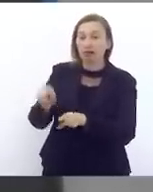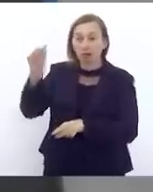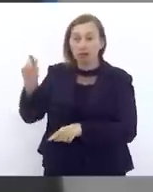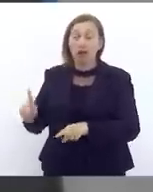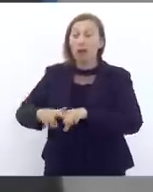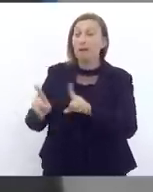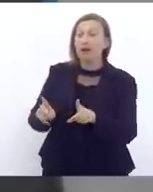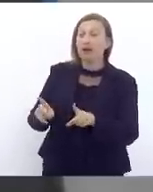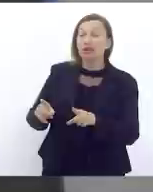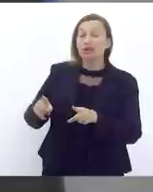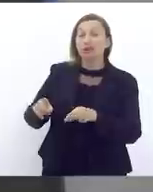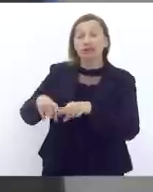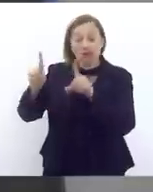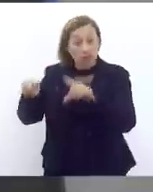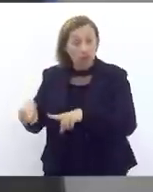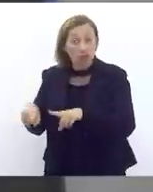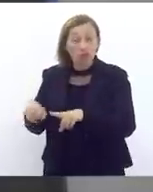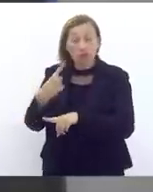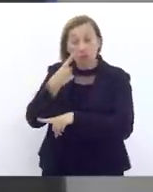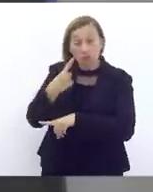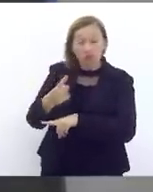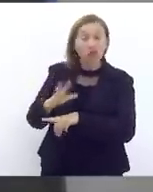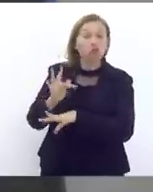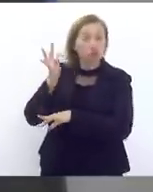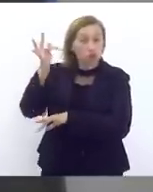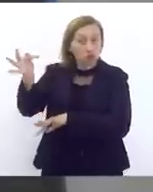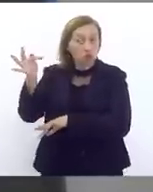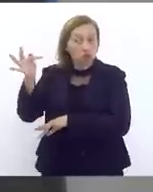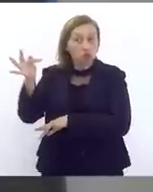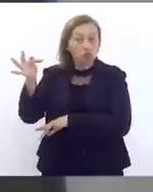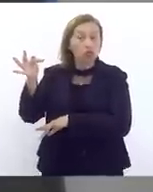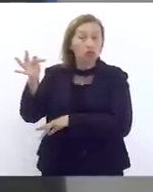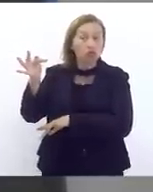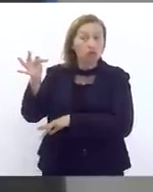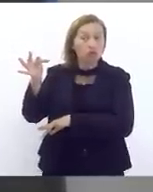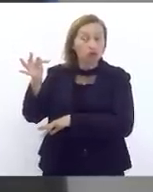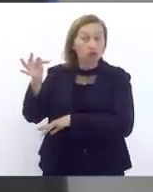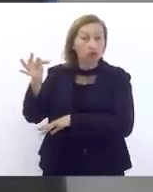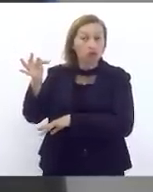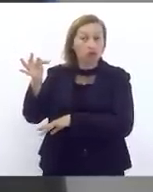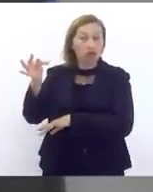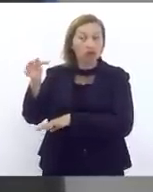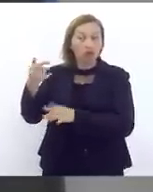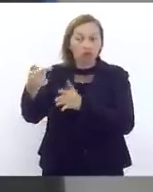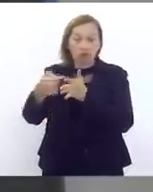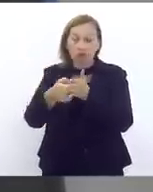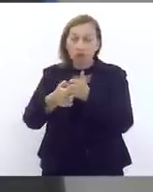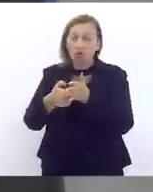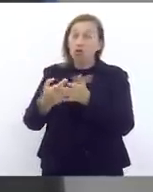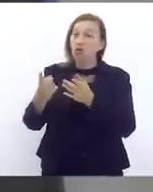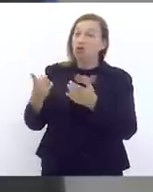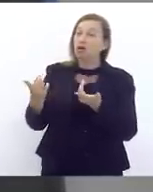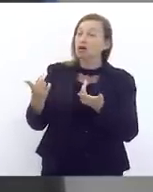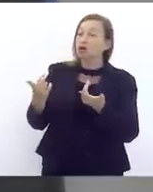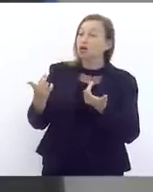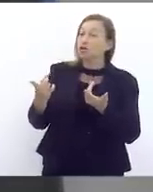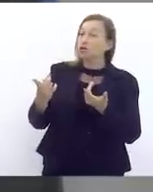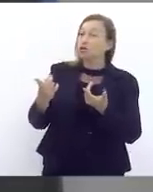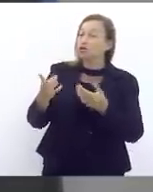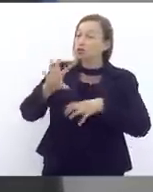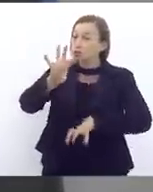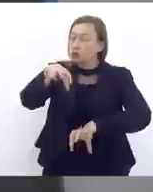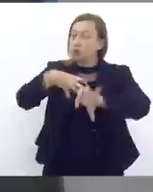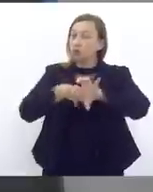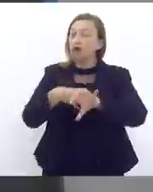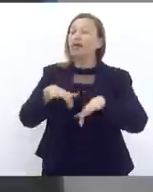ativos né que estão aí olhando para o futuro e se vendo na dificuldade dos inativos e das